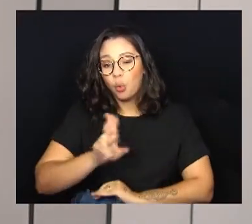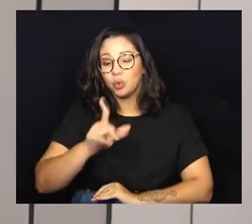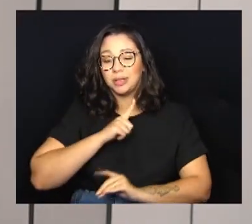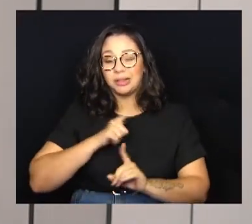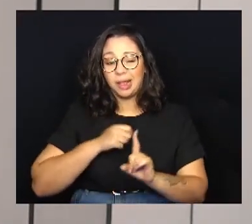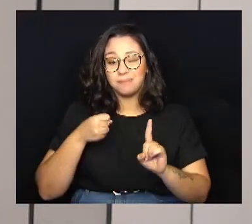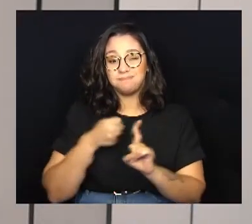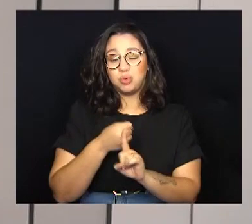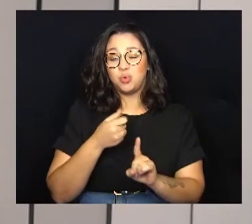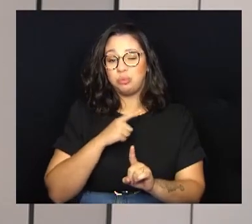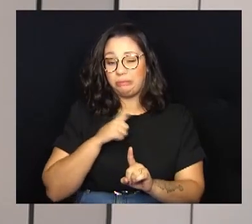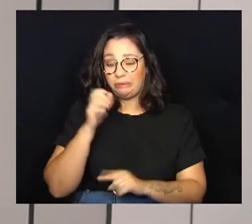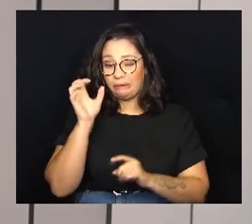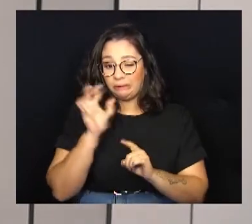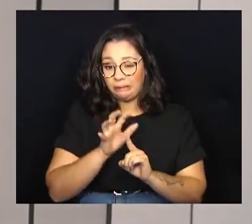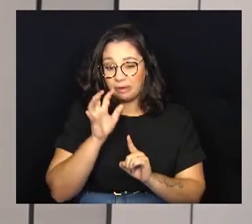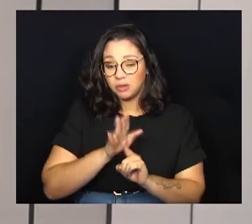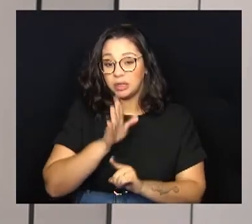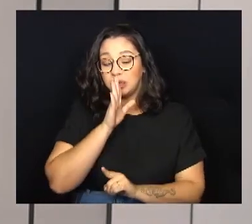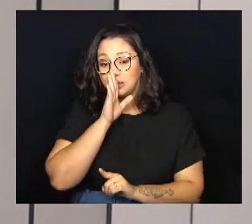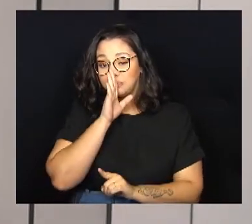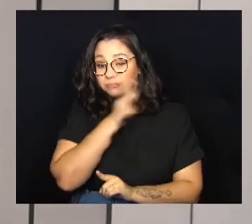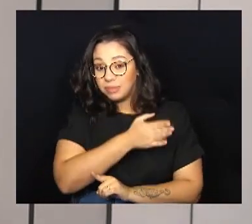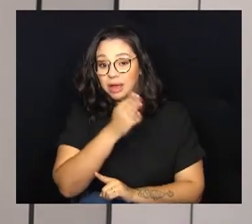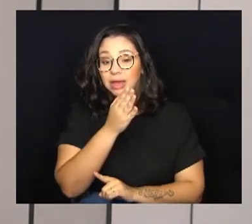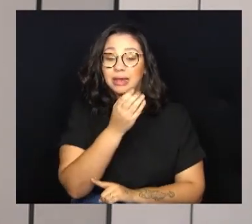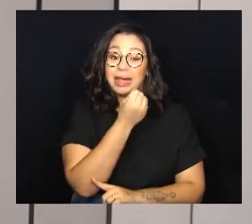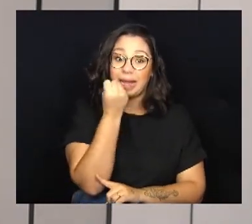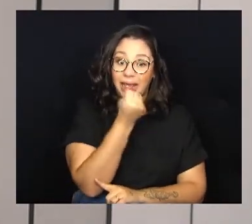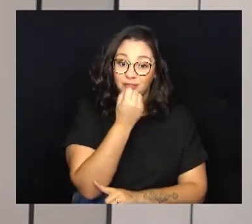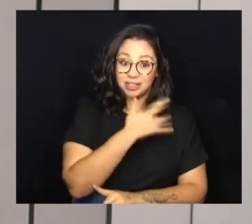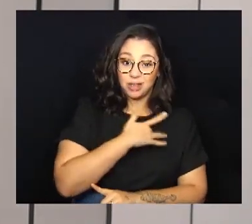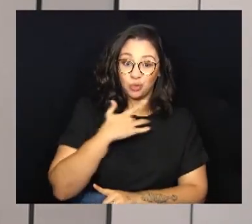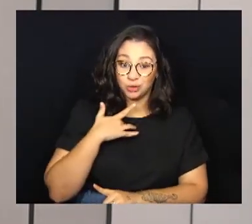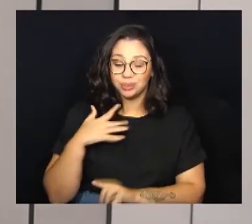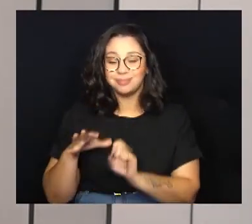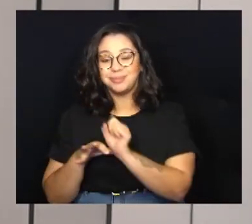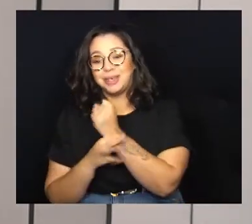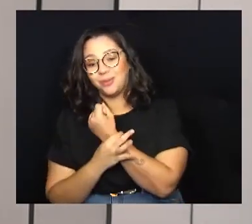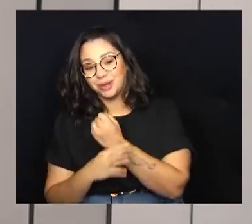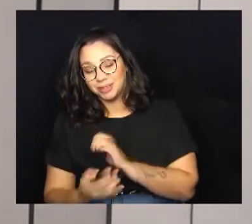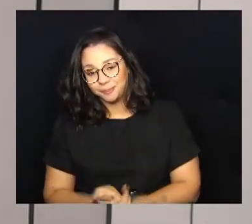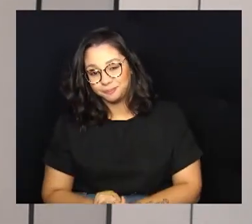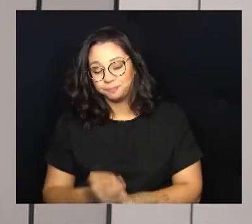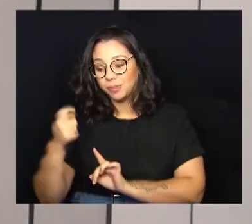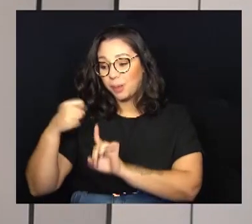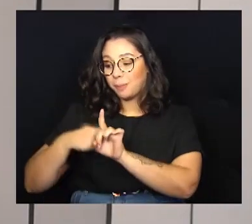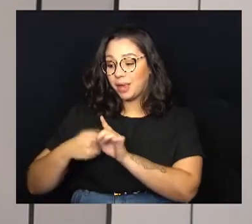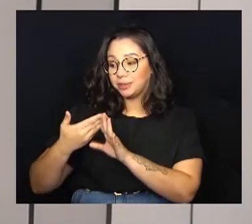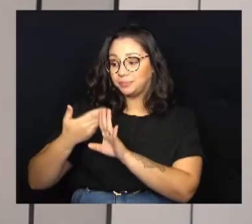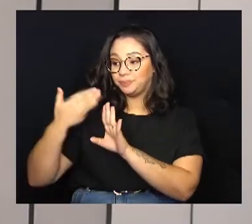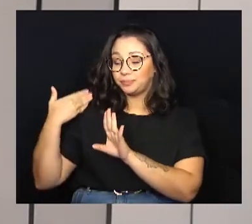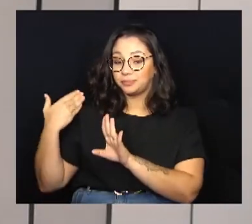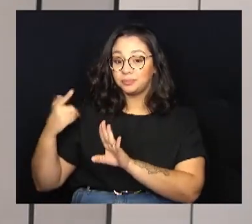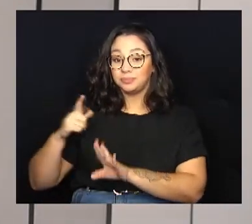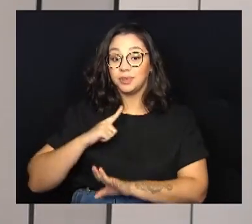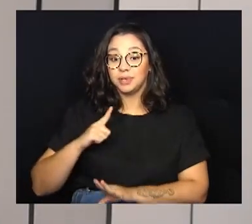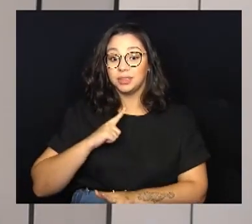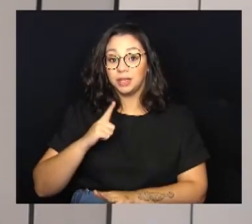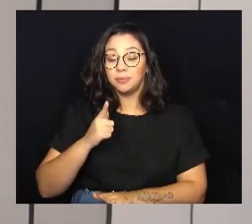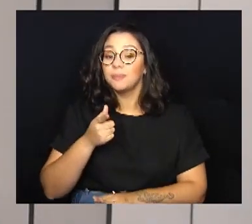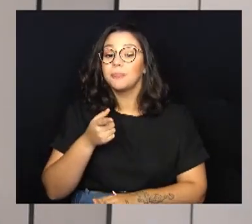abarca 3 sublistas, incluindo aí entorpecentes e psicotrópicos. Neste período também,